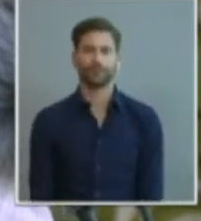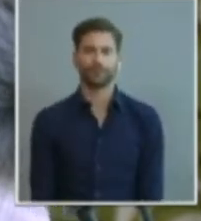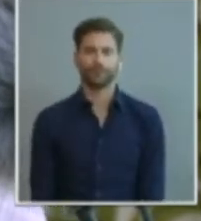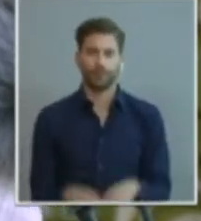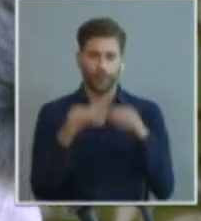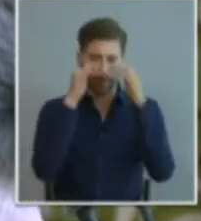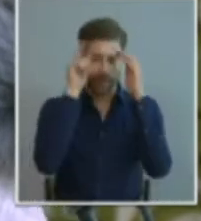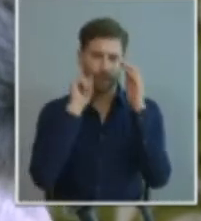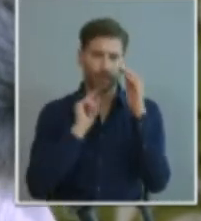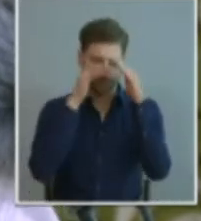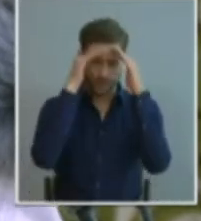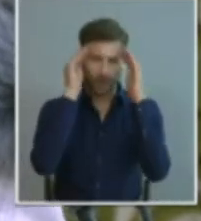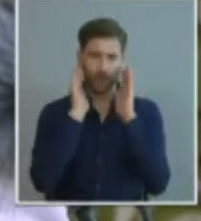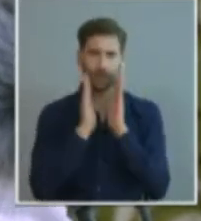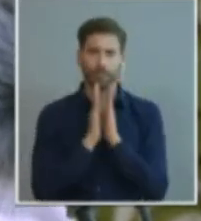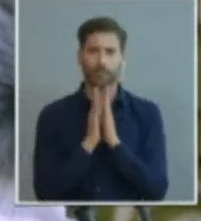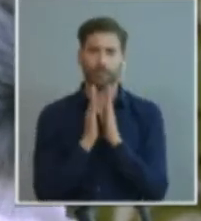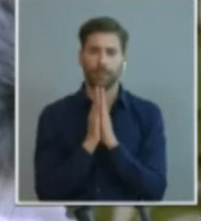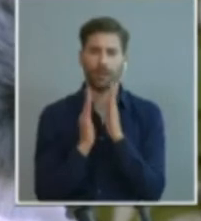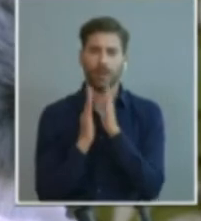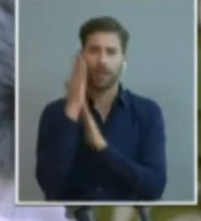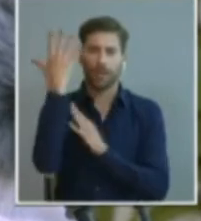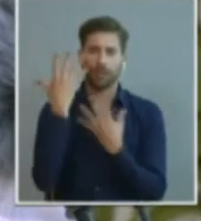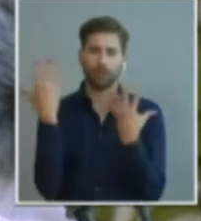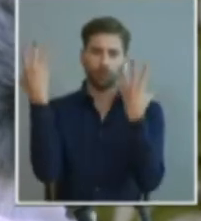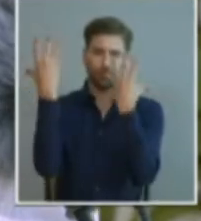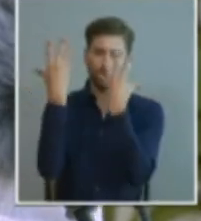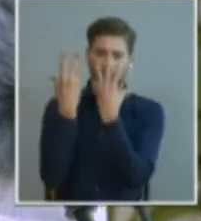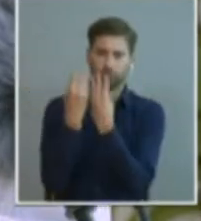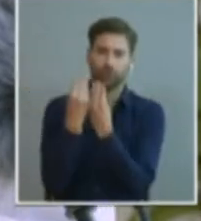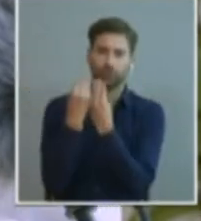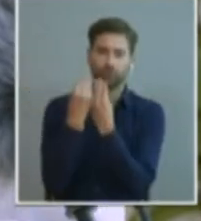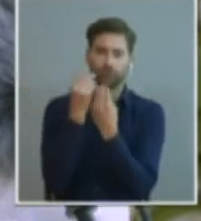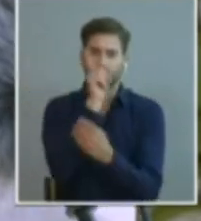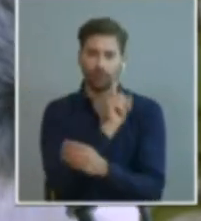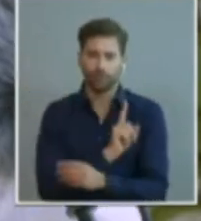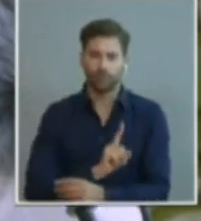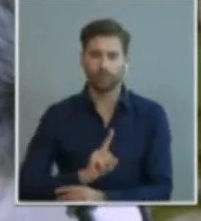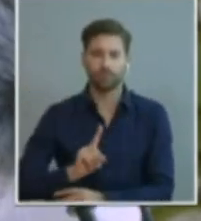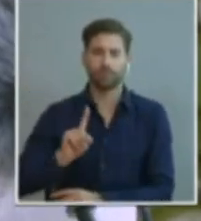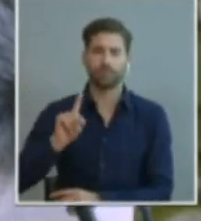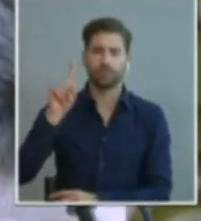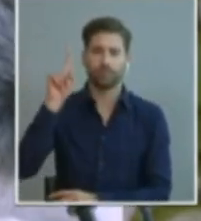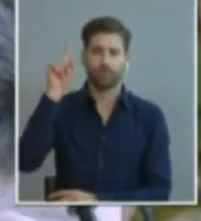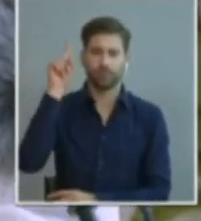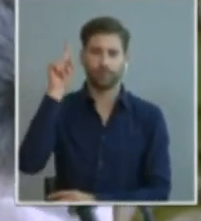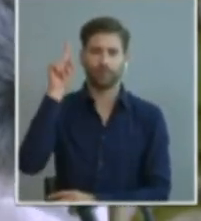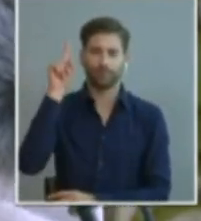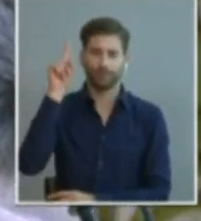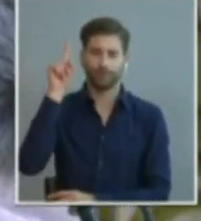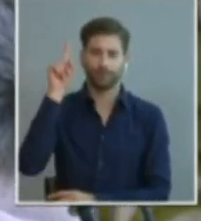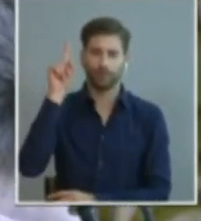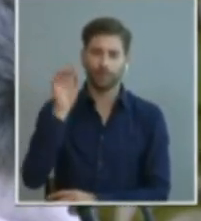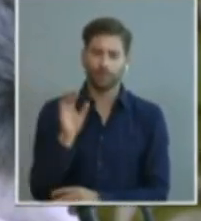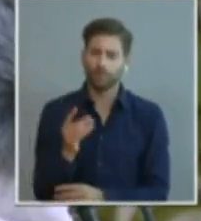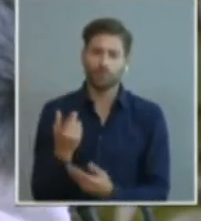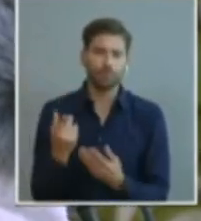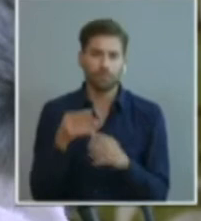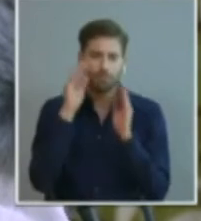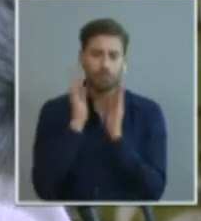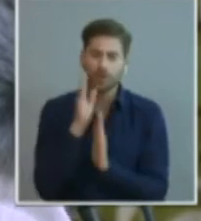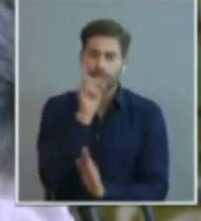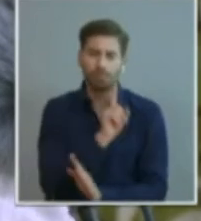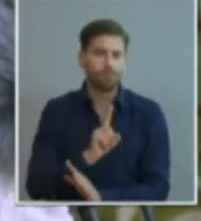Maria entra então na glória de Deus. Ela é glorificada. E esta glorificação de